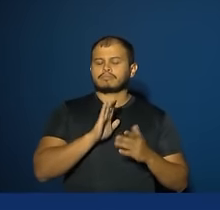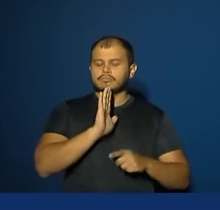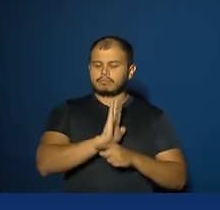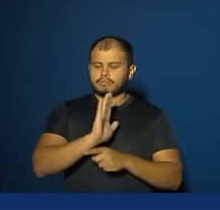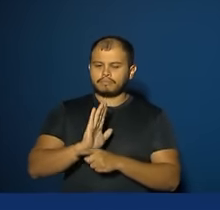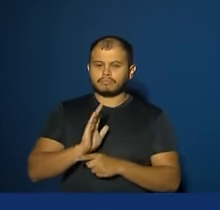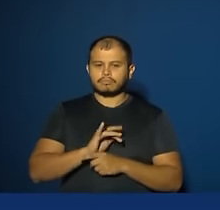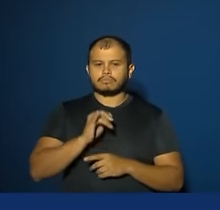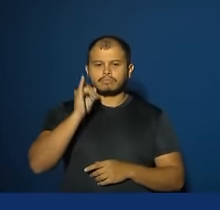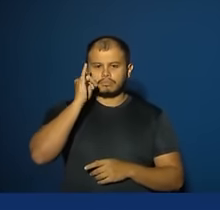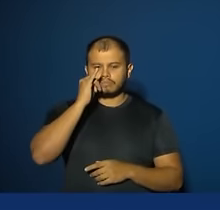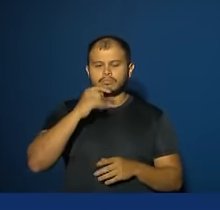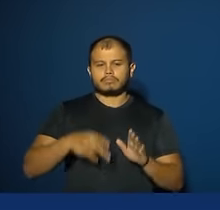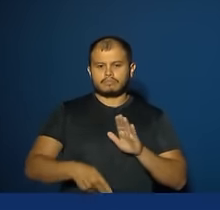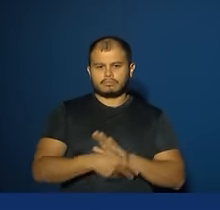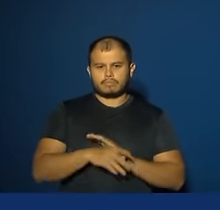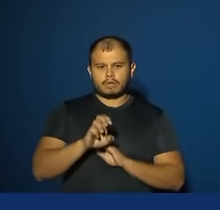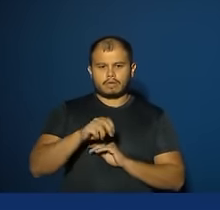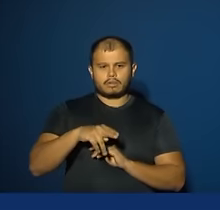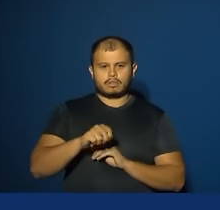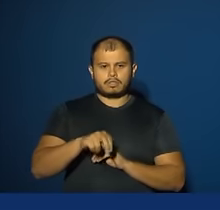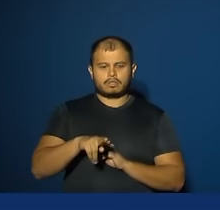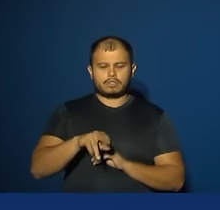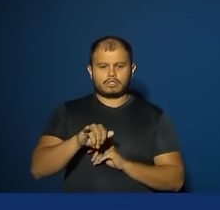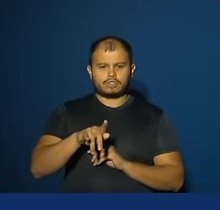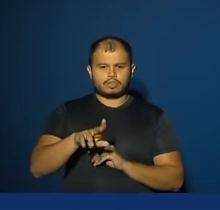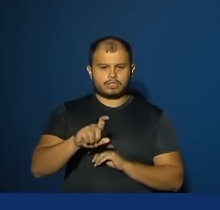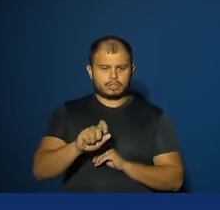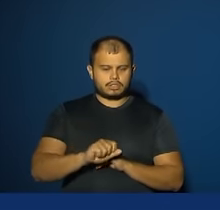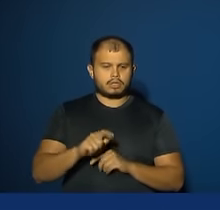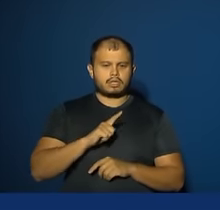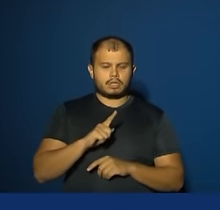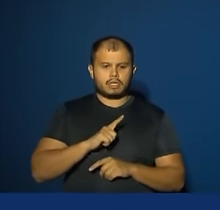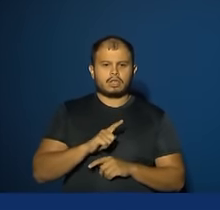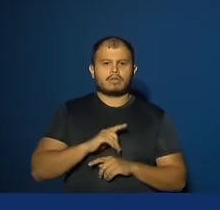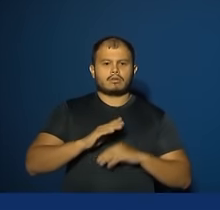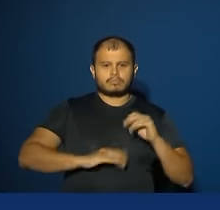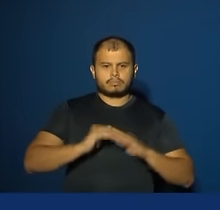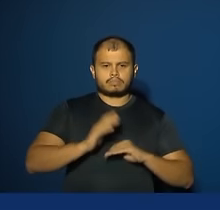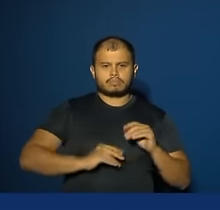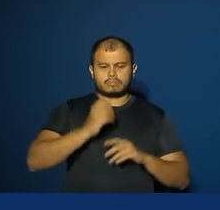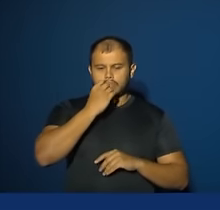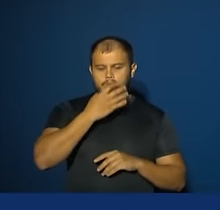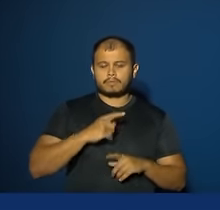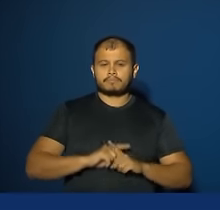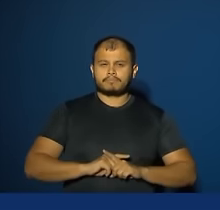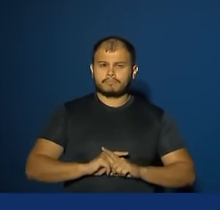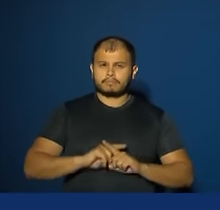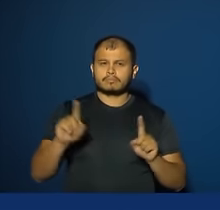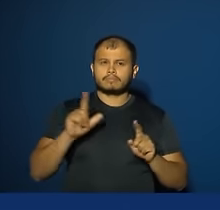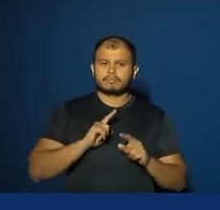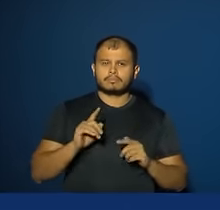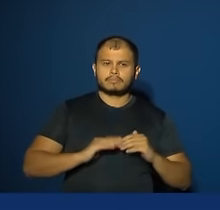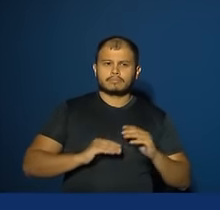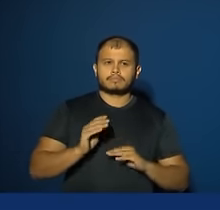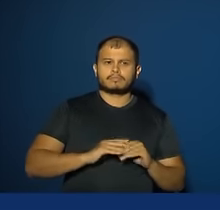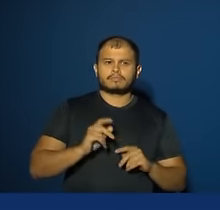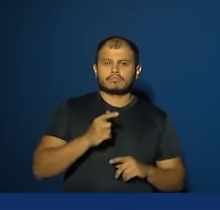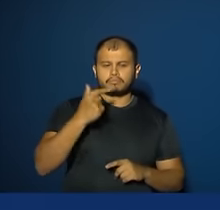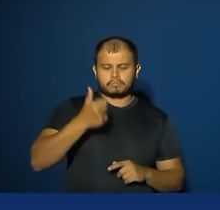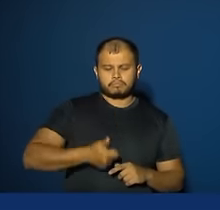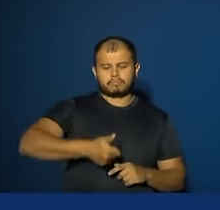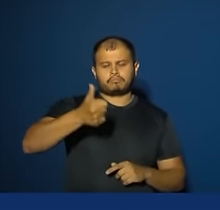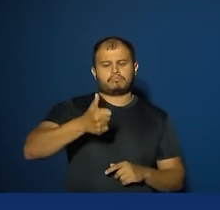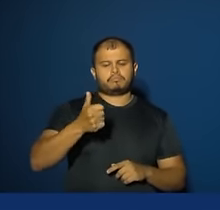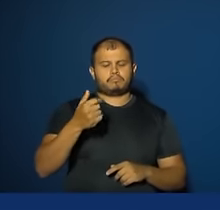Equatorial. Energisa está numa área de concessão fantástica, uma empresa com dono, fazendo uma execução muito boa, mas a Equatorial tem uma vantagem, que eu acho que tem um